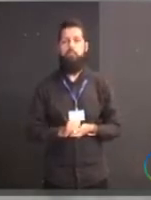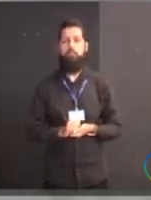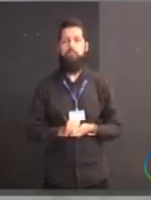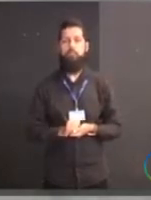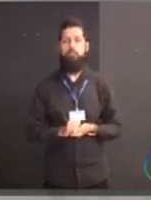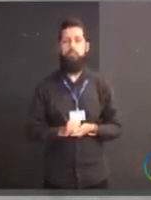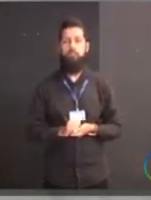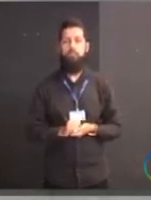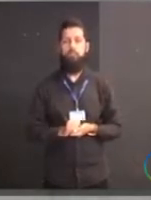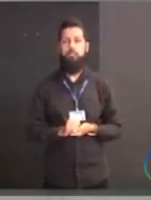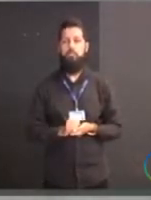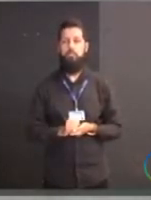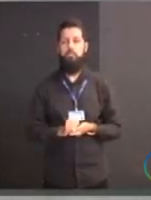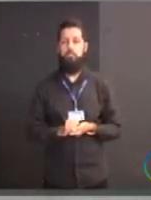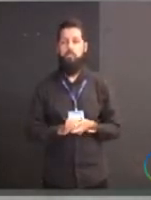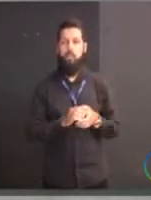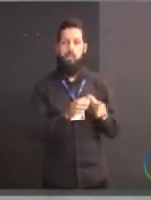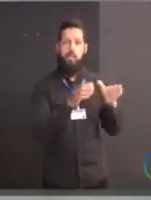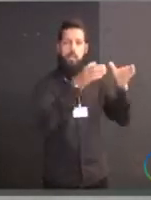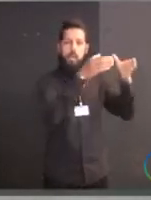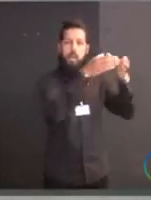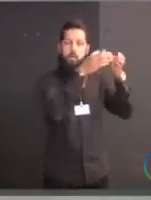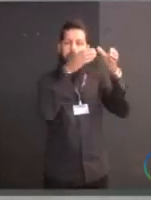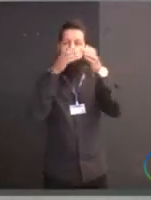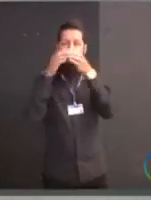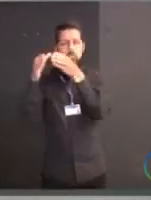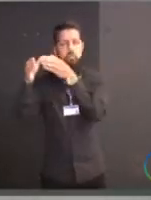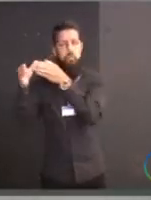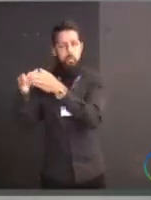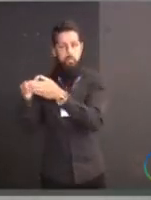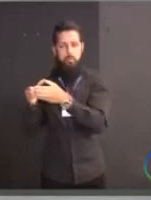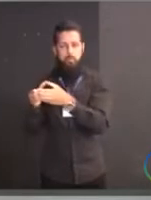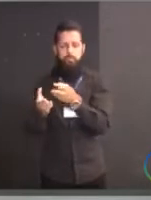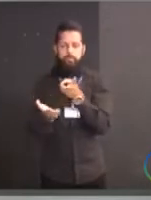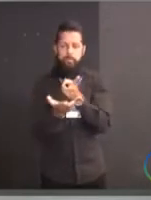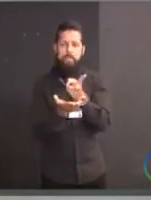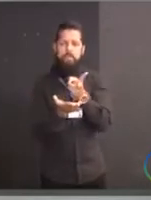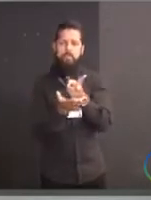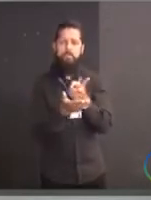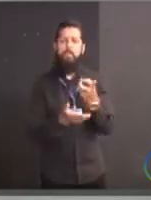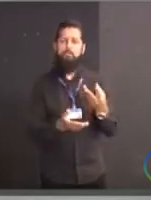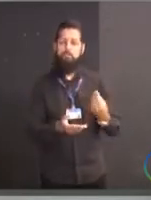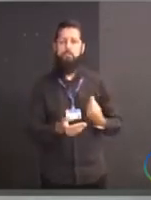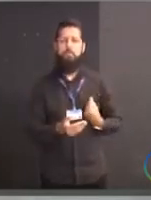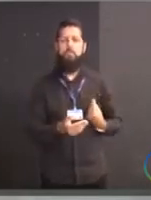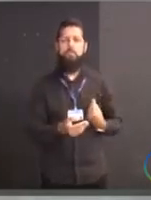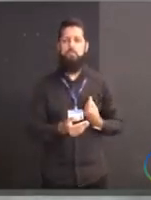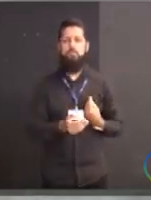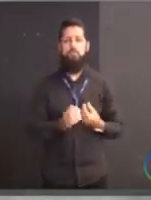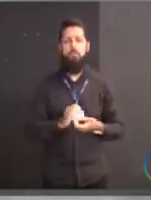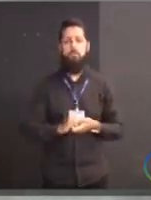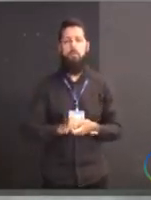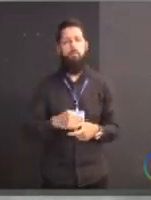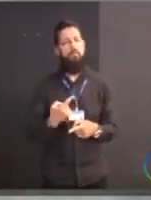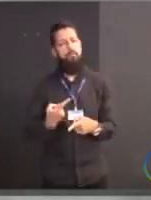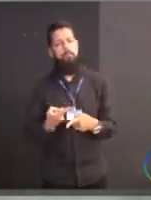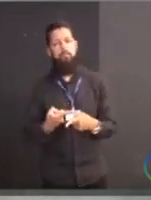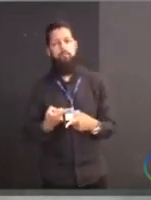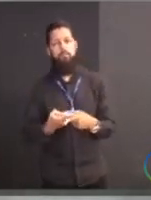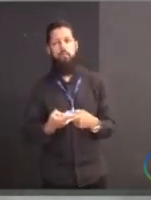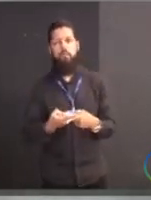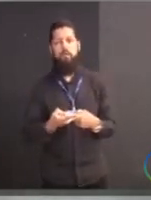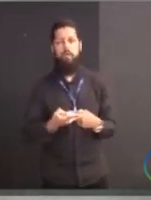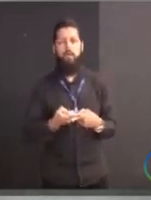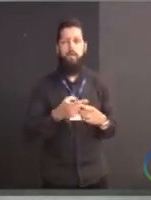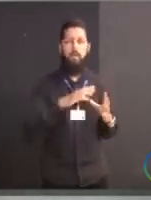As calamidades geológicas sempre existiram porque a Terra em